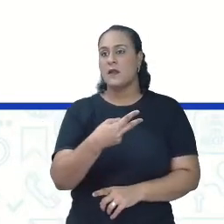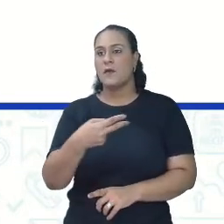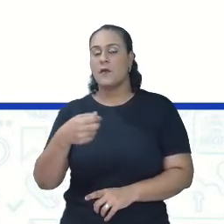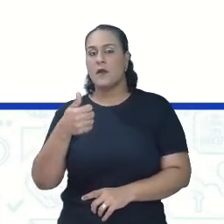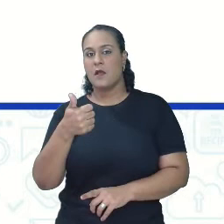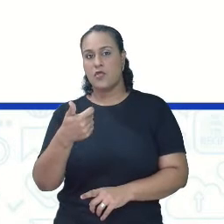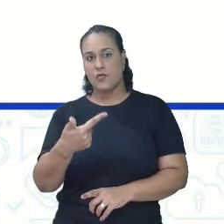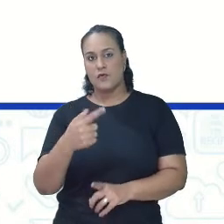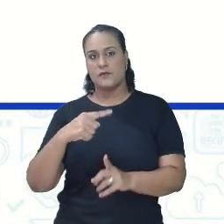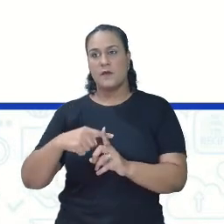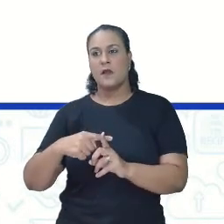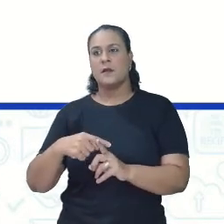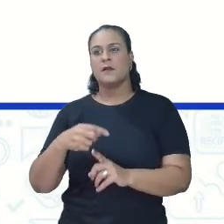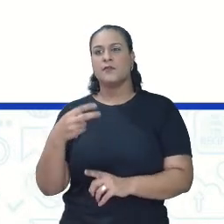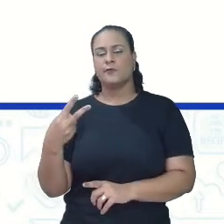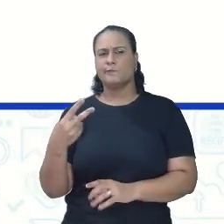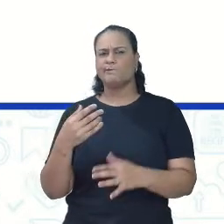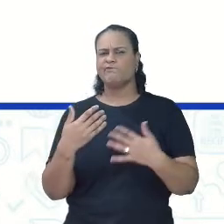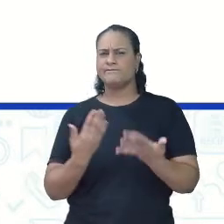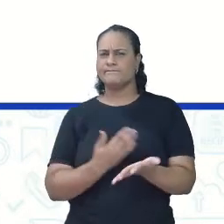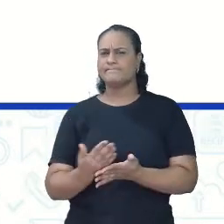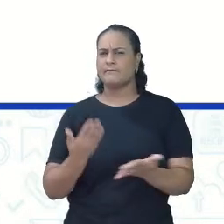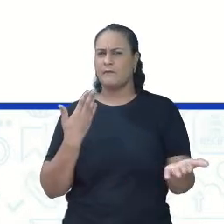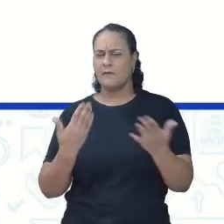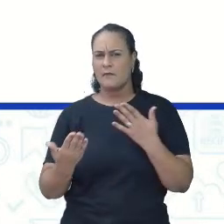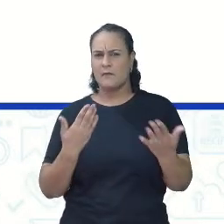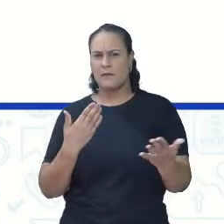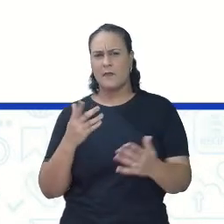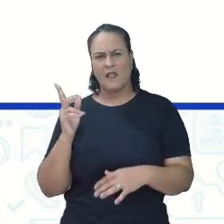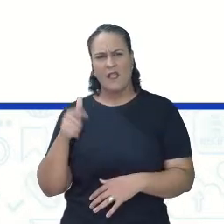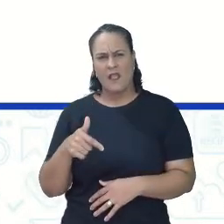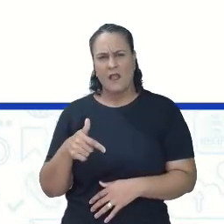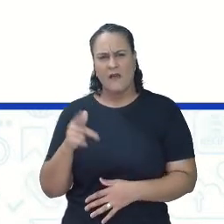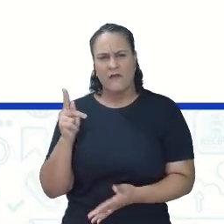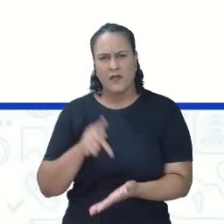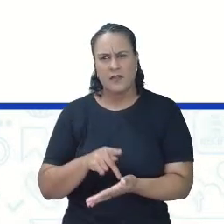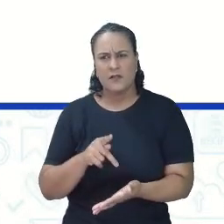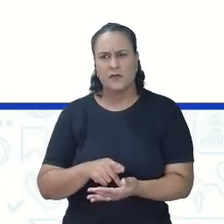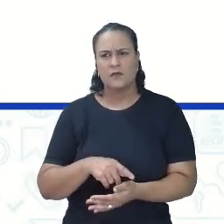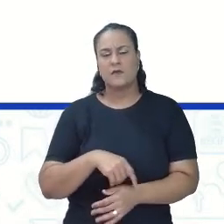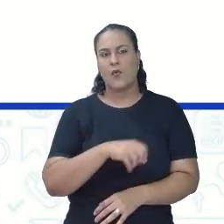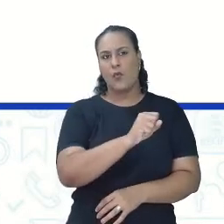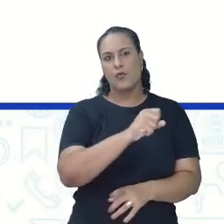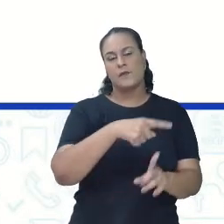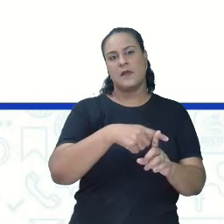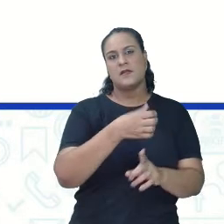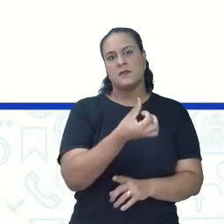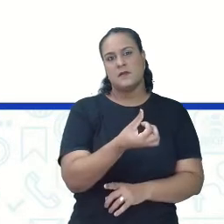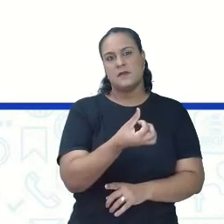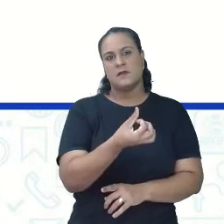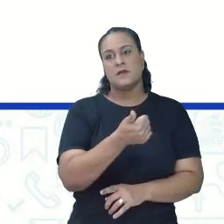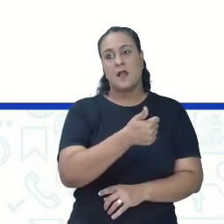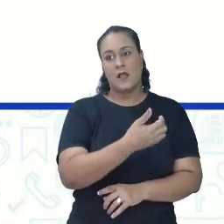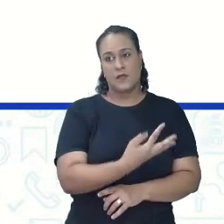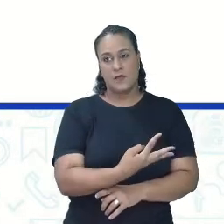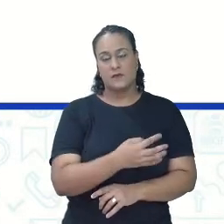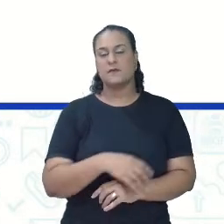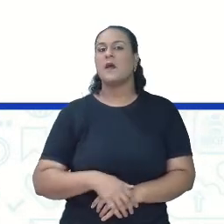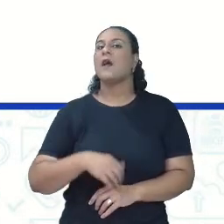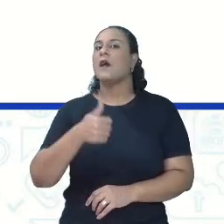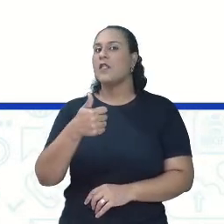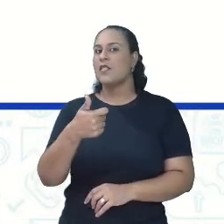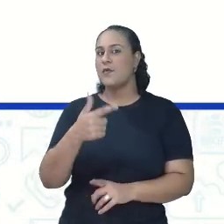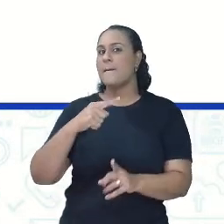2. E aí a gente começa a comparar. Essa soma é verdadeira? 8 mais 6 vai dar 14. E 12 mais 2 também